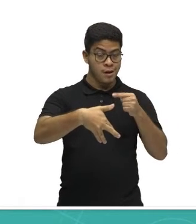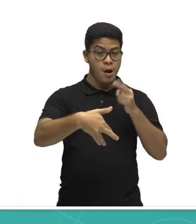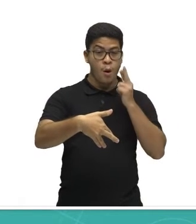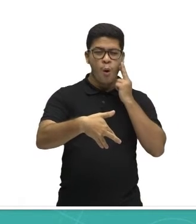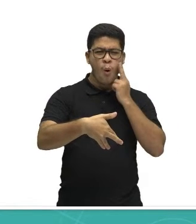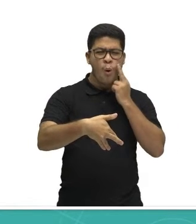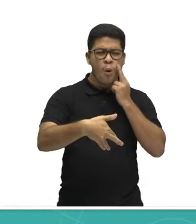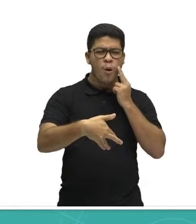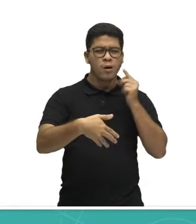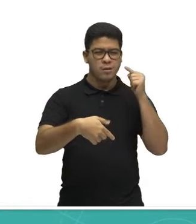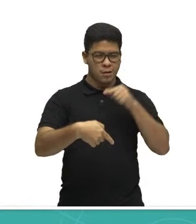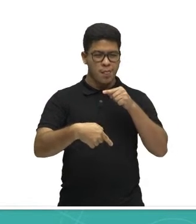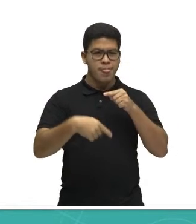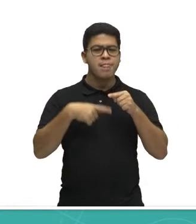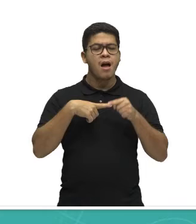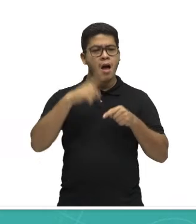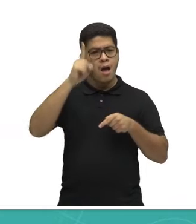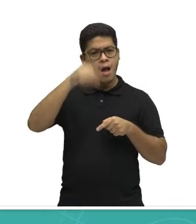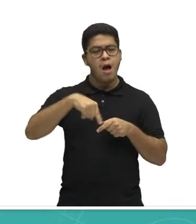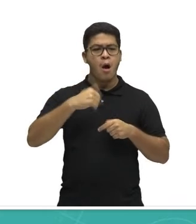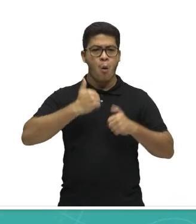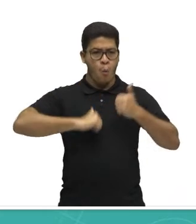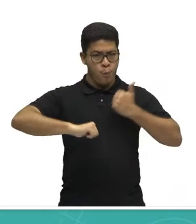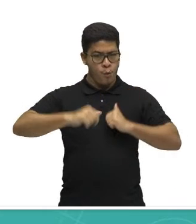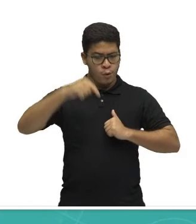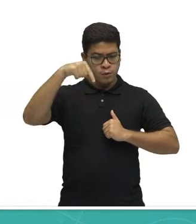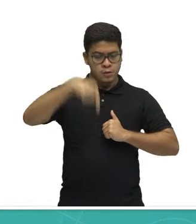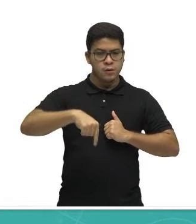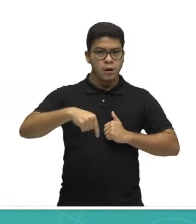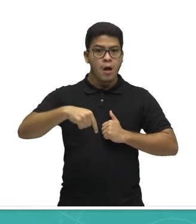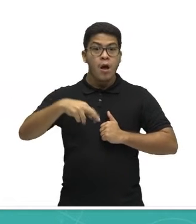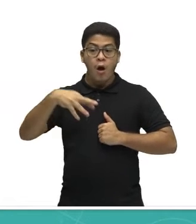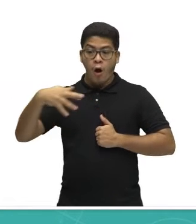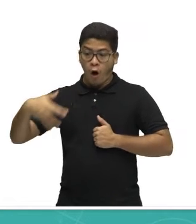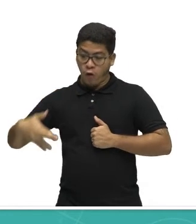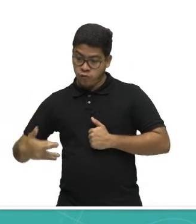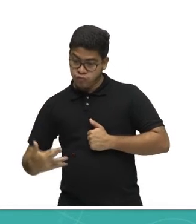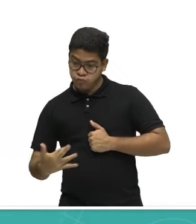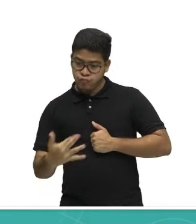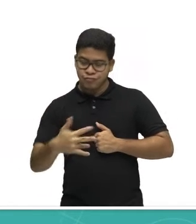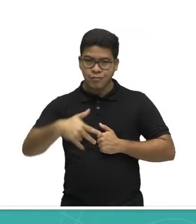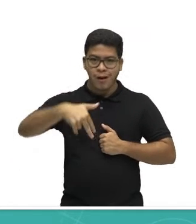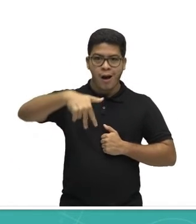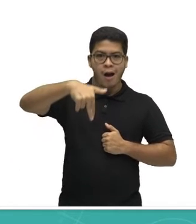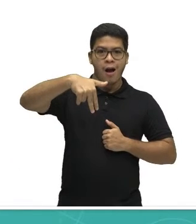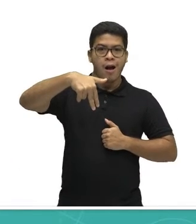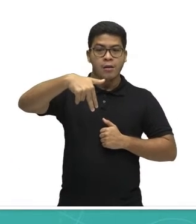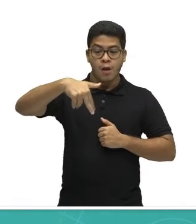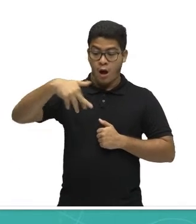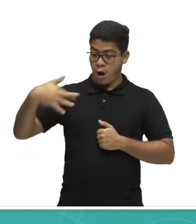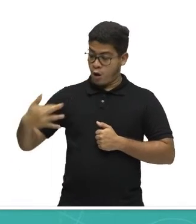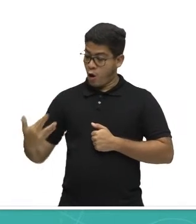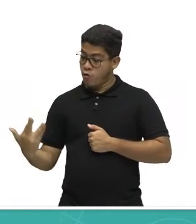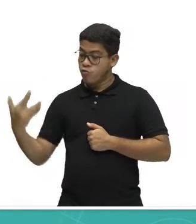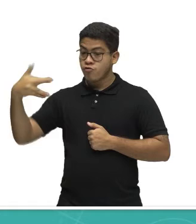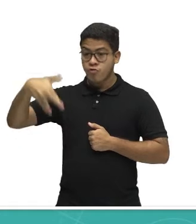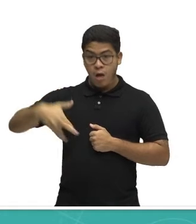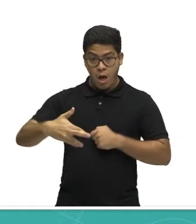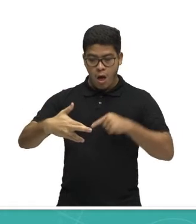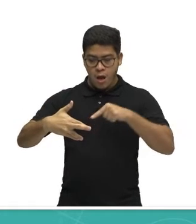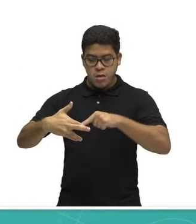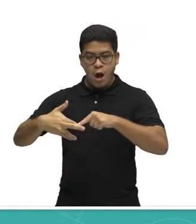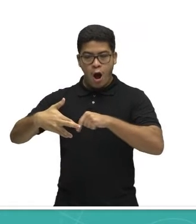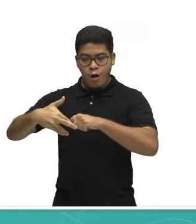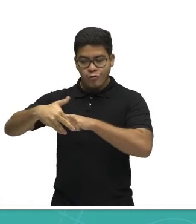dos personagens folclóricos que emerge dos rios na forma de um jovem bonito. Seu objetivo é seduzir as mulheres